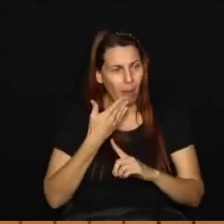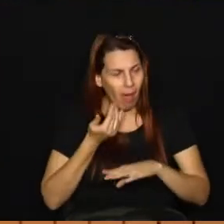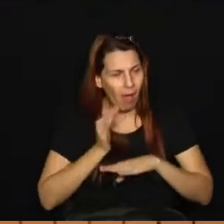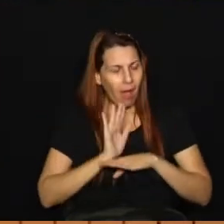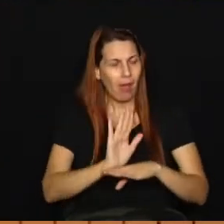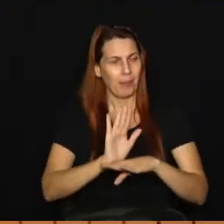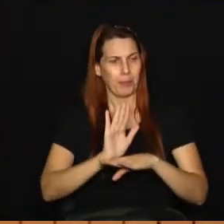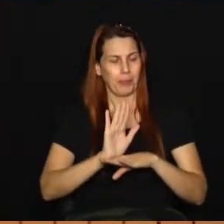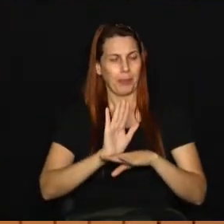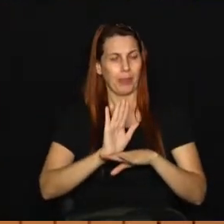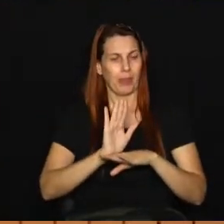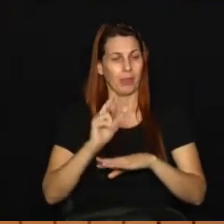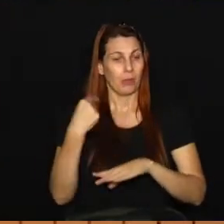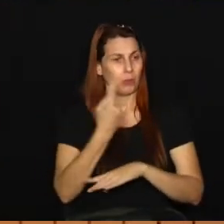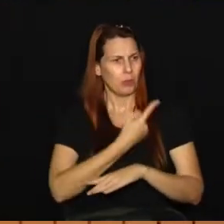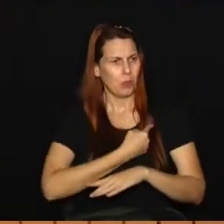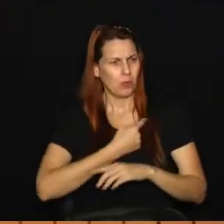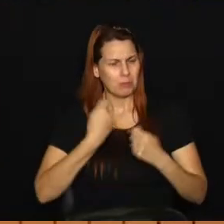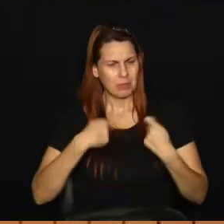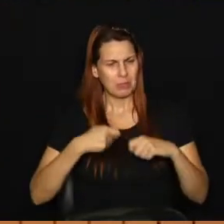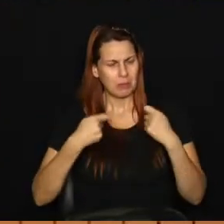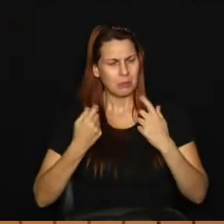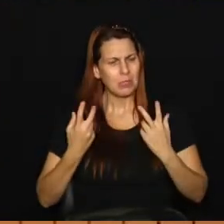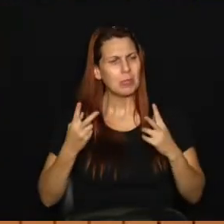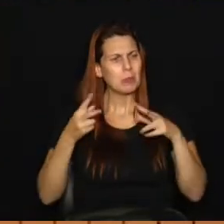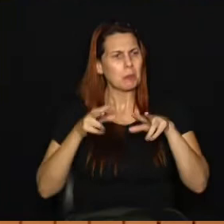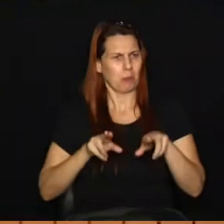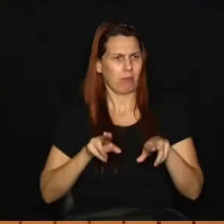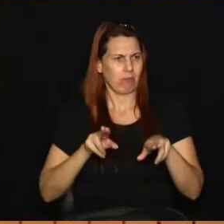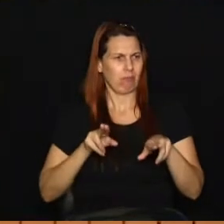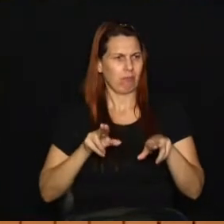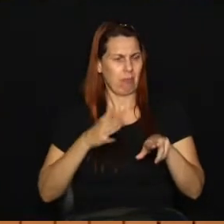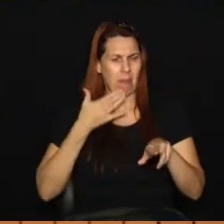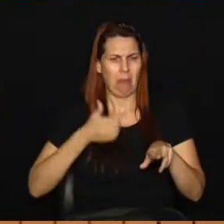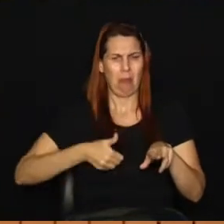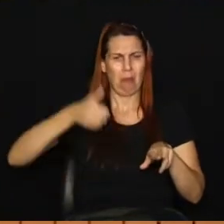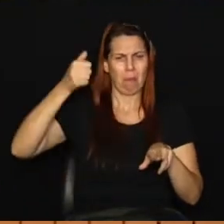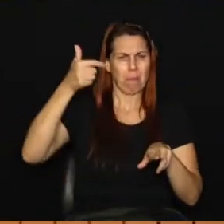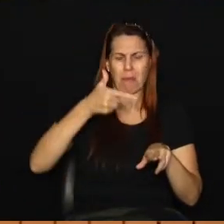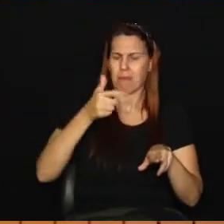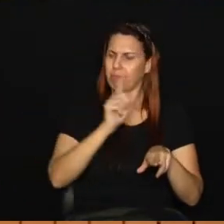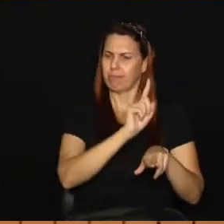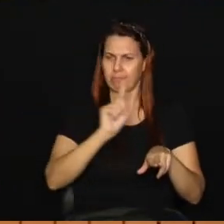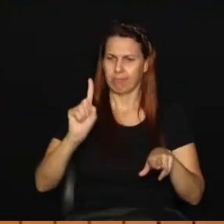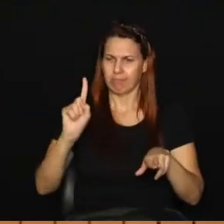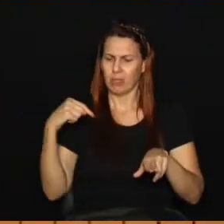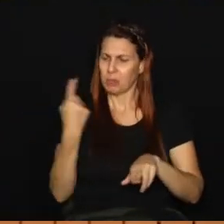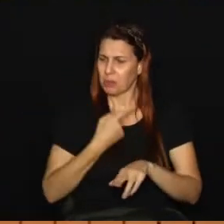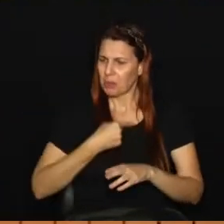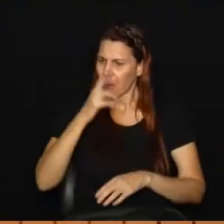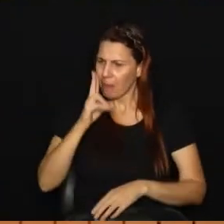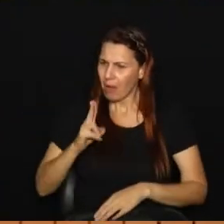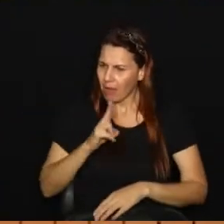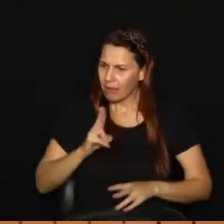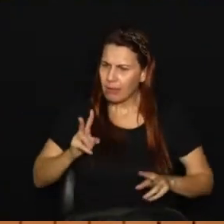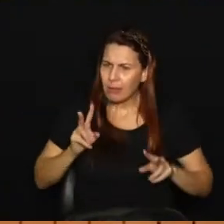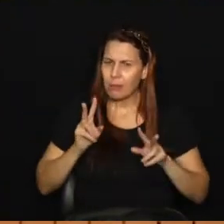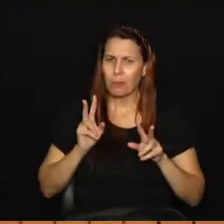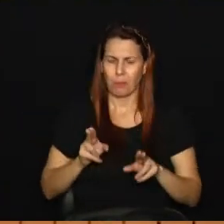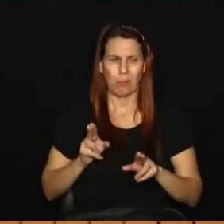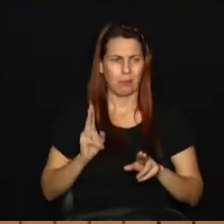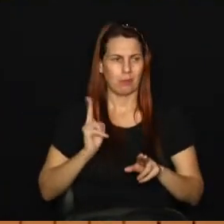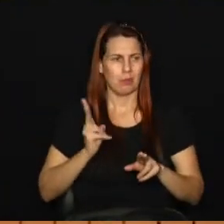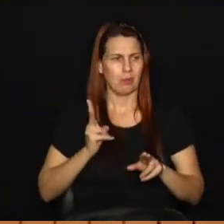fazermos indiferentes uns aos outros. E a gente não faz. Nós, padres, não nos fazemos, né? Nós